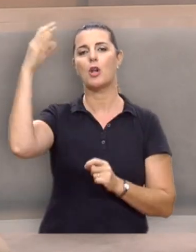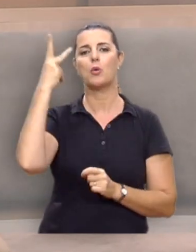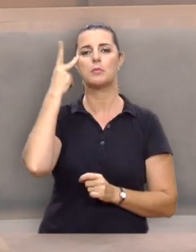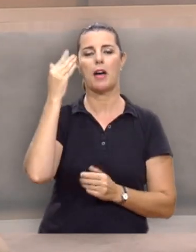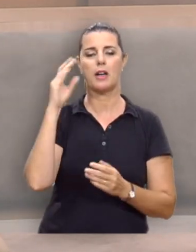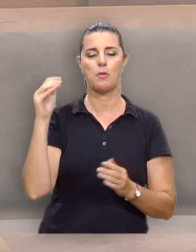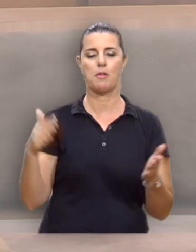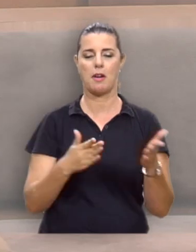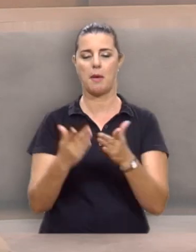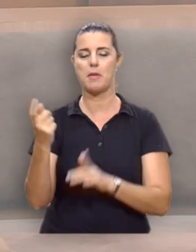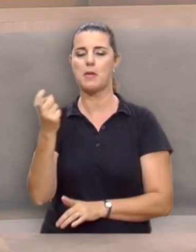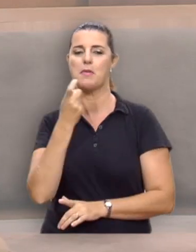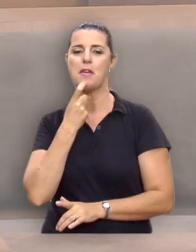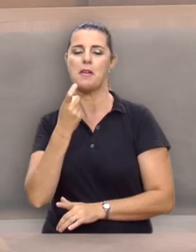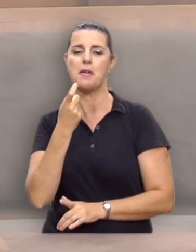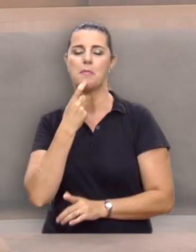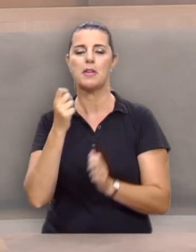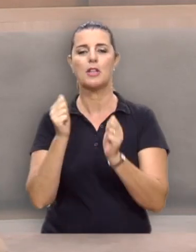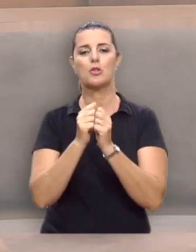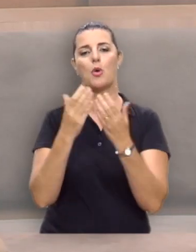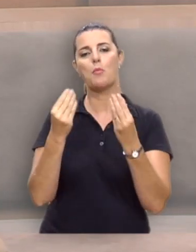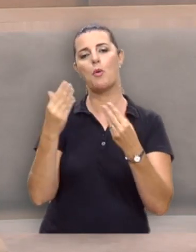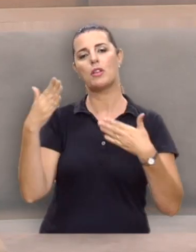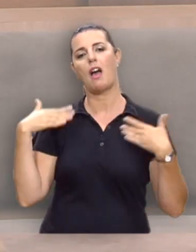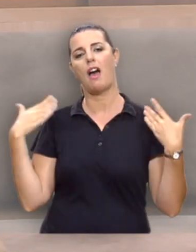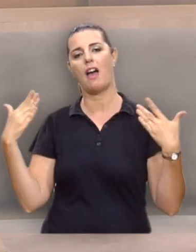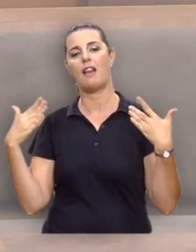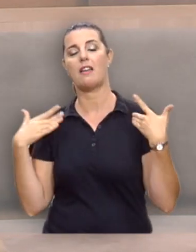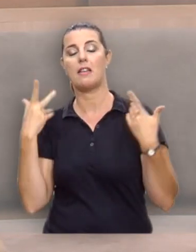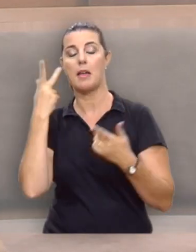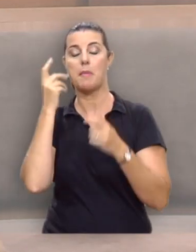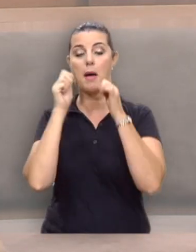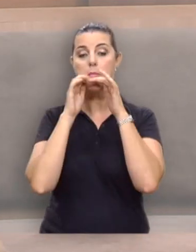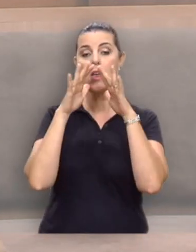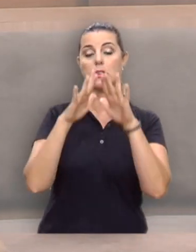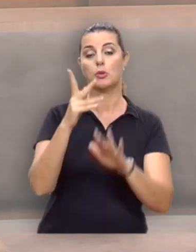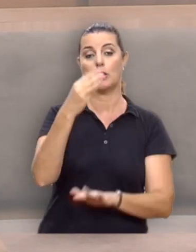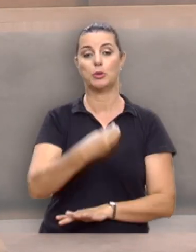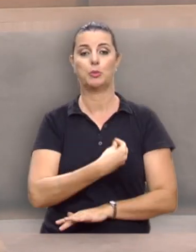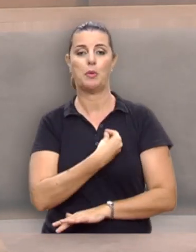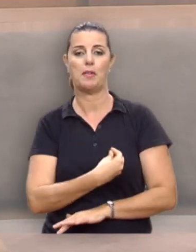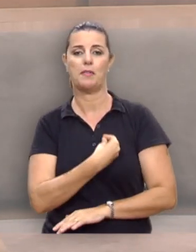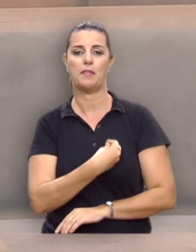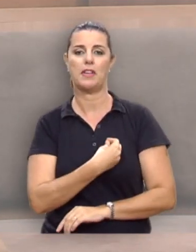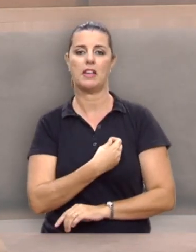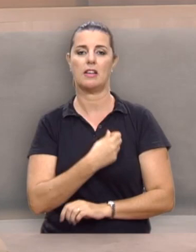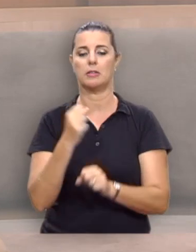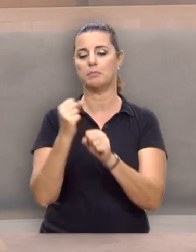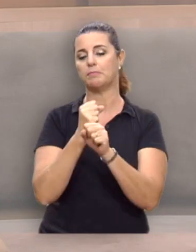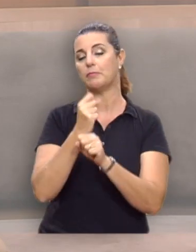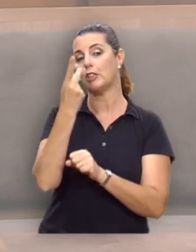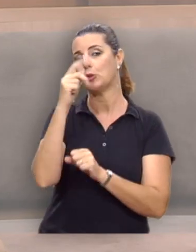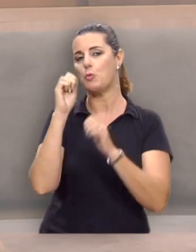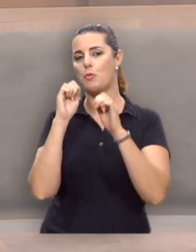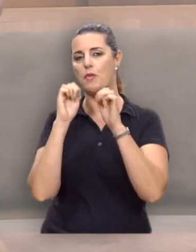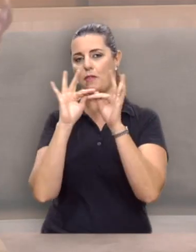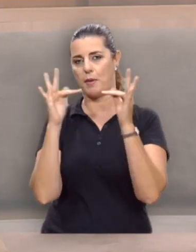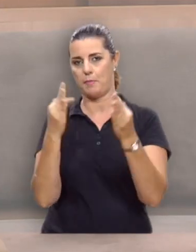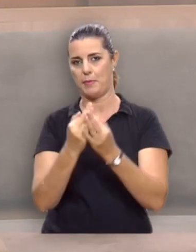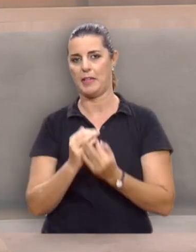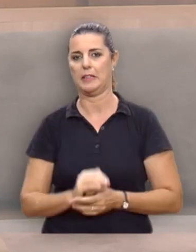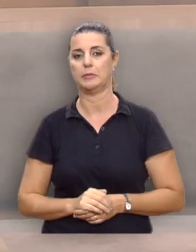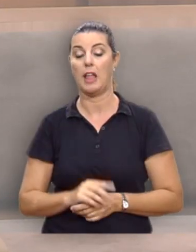em Campinas, com muita alegria para abençoar sua vida e edificar a sua família.